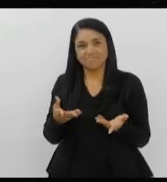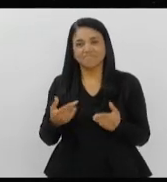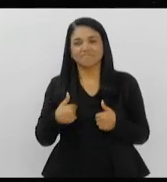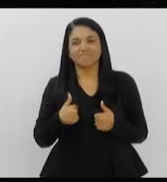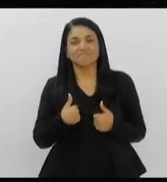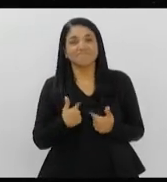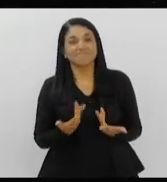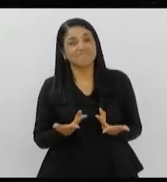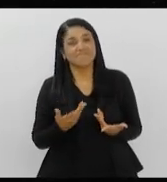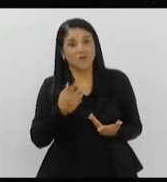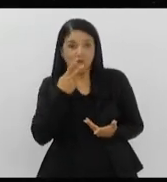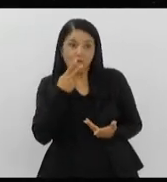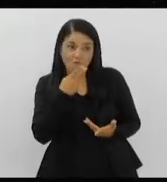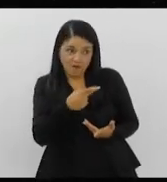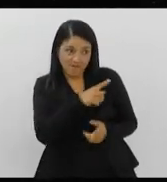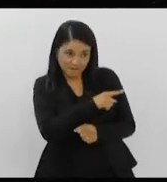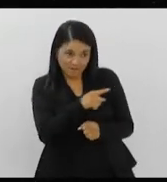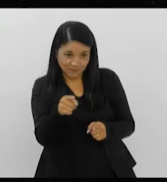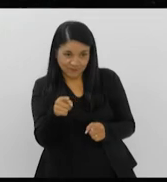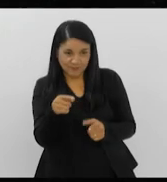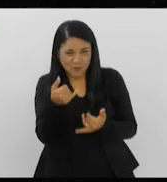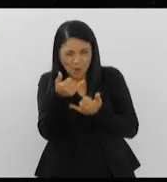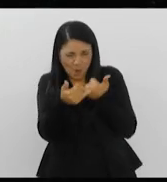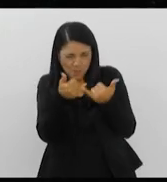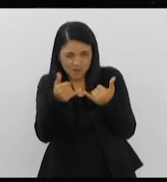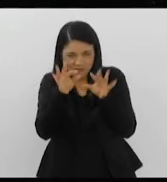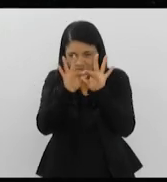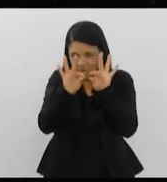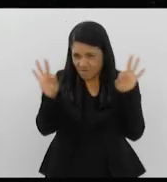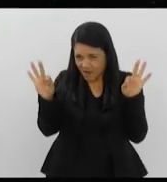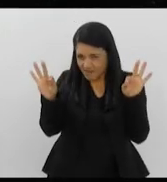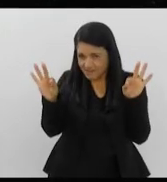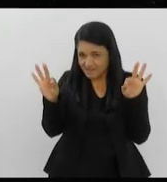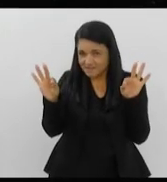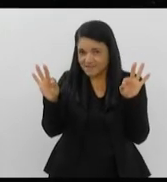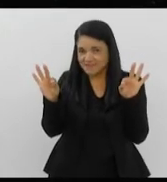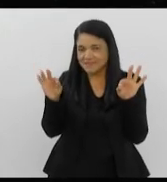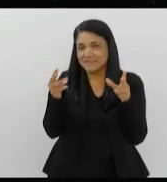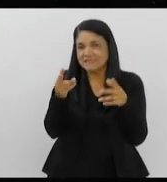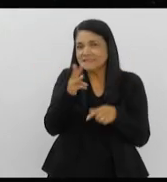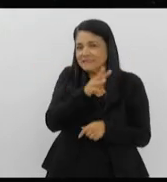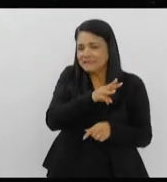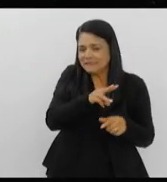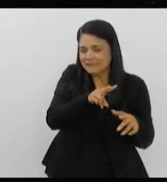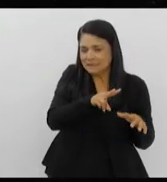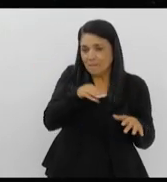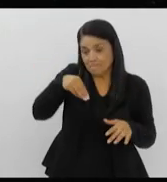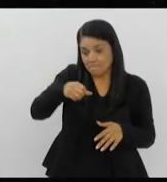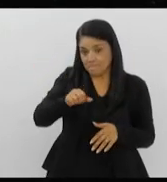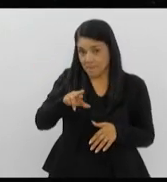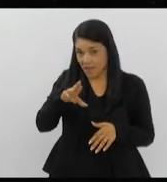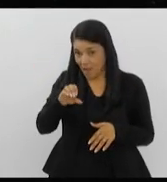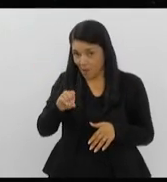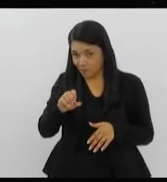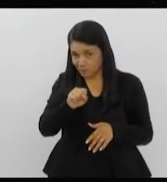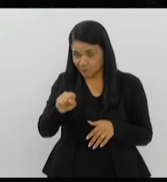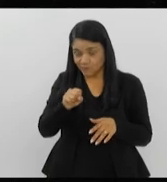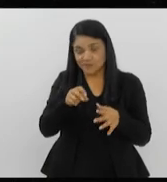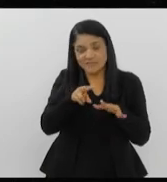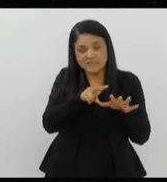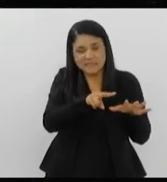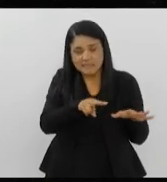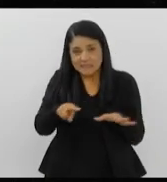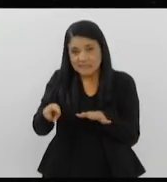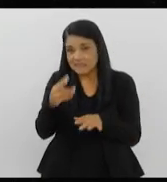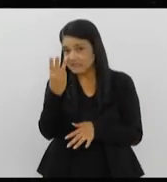eu eu falei para vocês que eu brinquei com a frase do Marco tuen etc das três semanas para preparar um discurso de improviso mas hoje